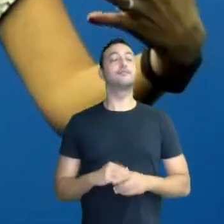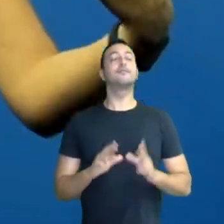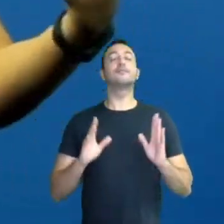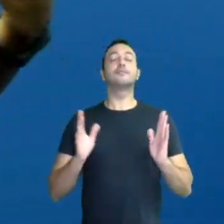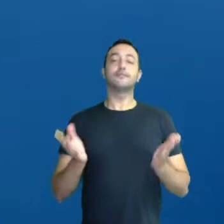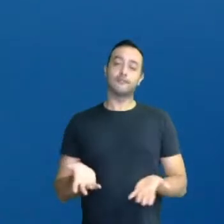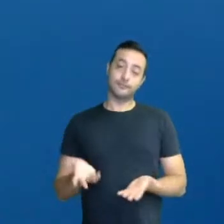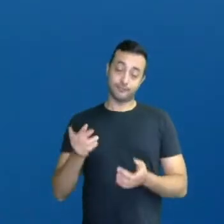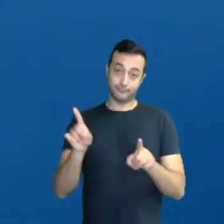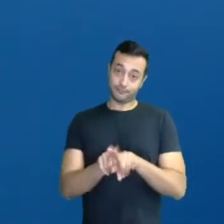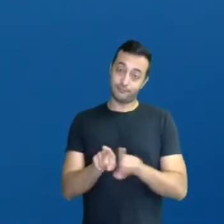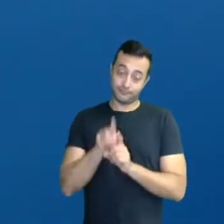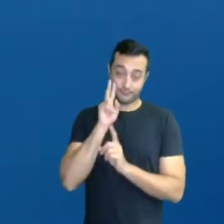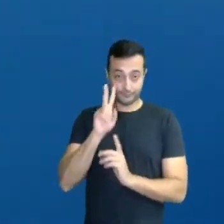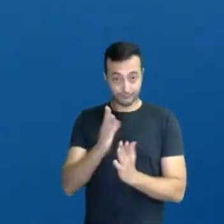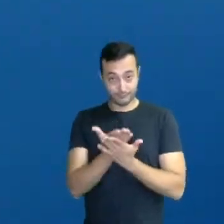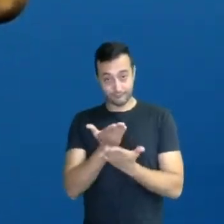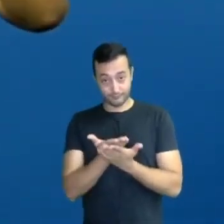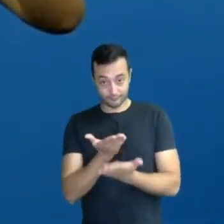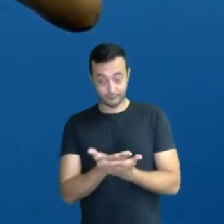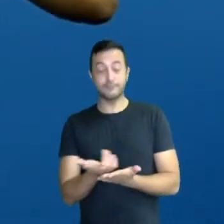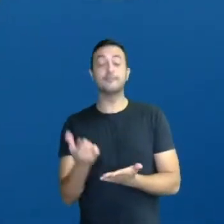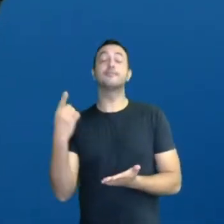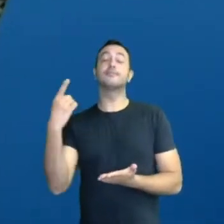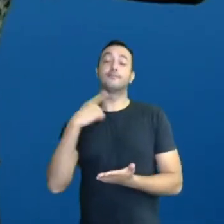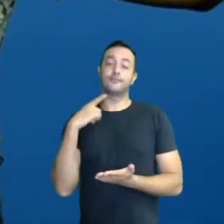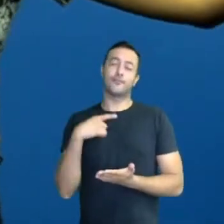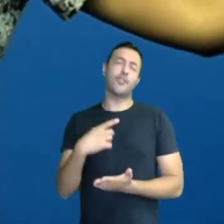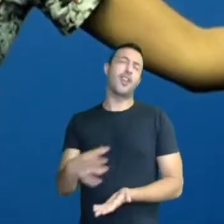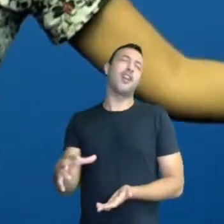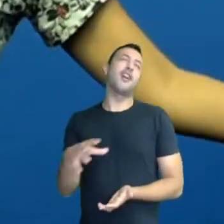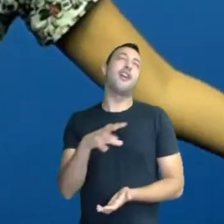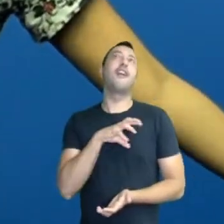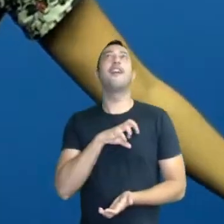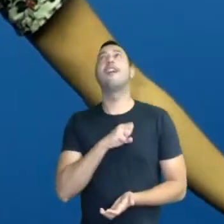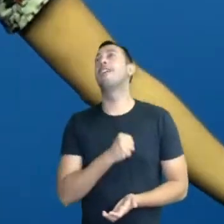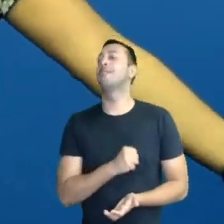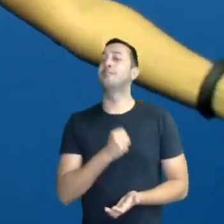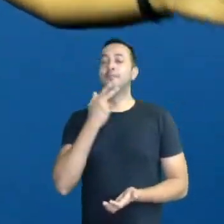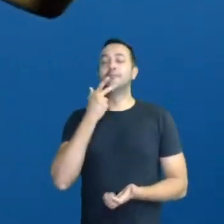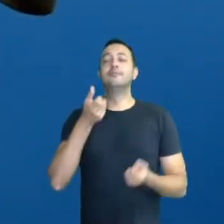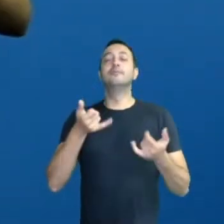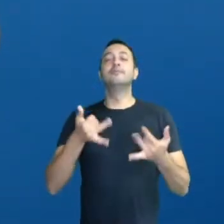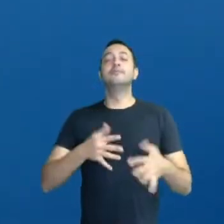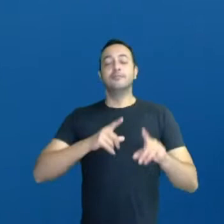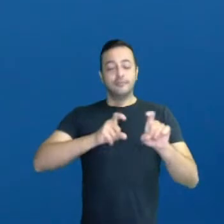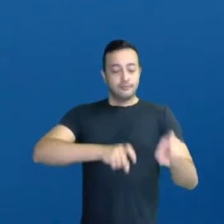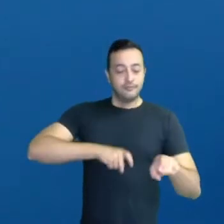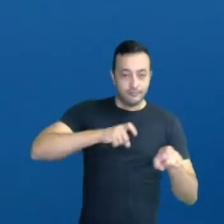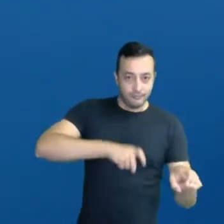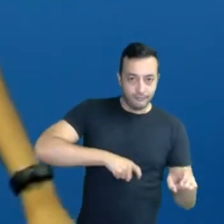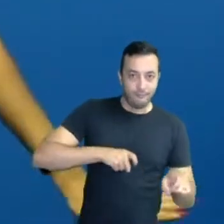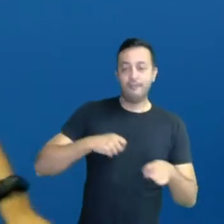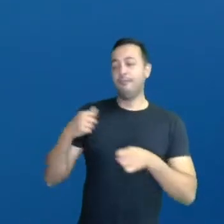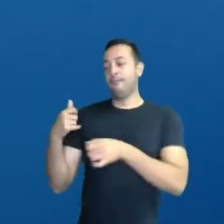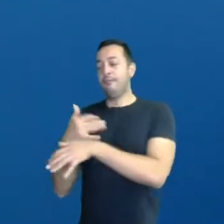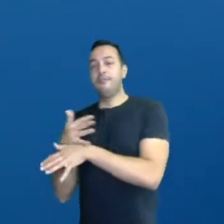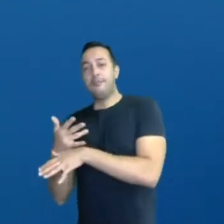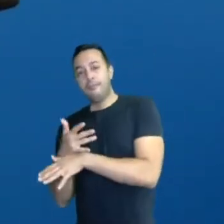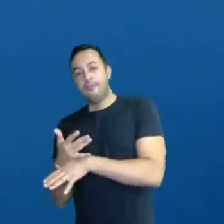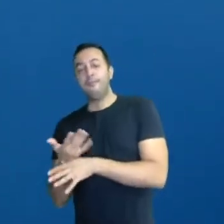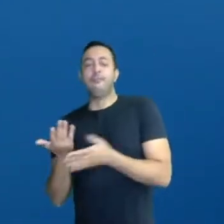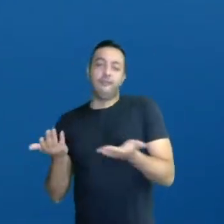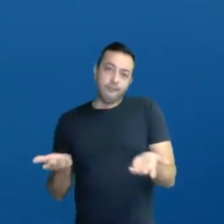Vimos também em uma de nossas aulas um assunto que eu amo, que é zona rural e zona urbana. Vimos